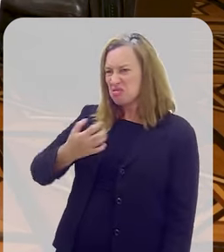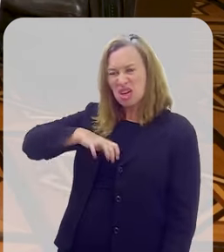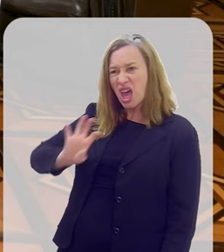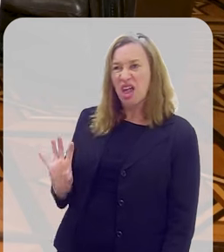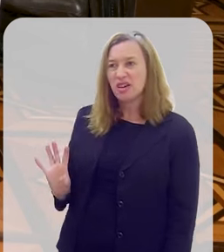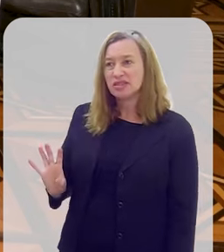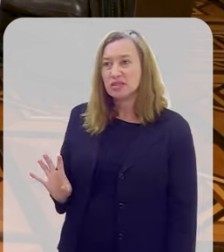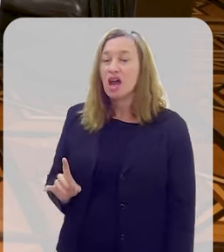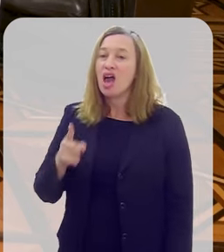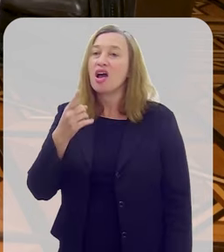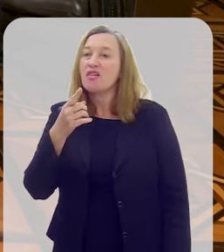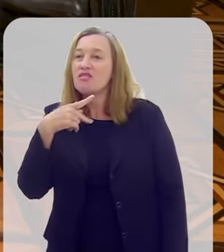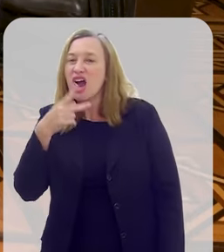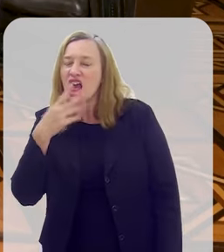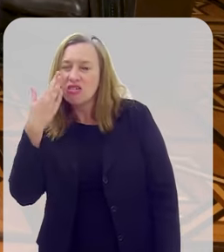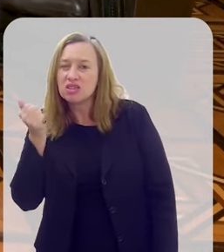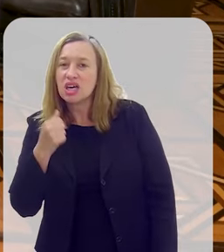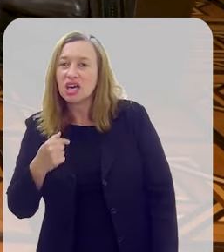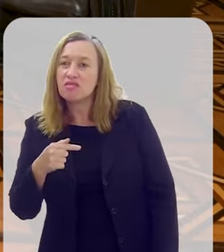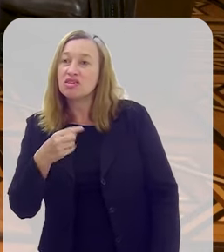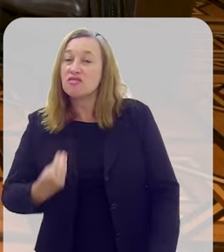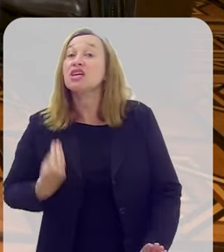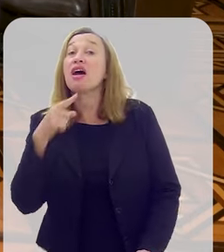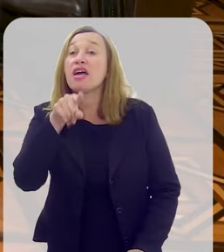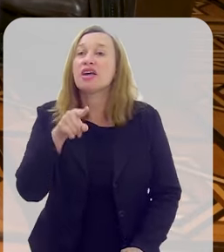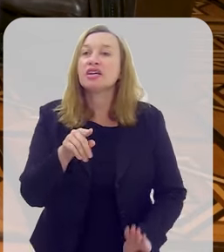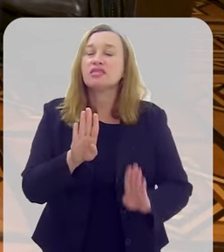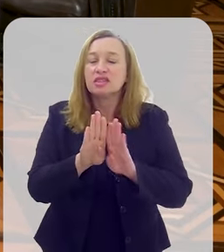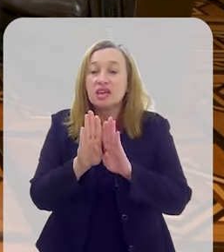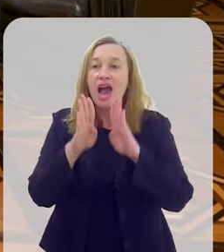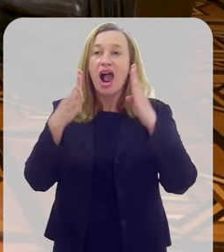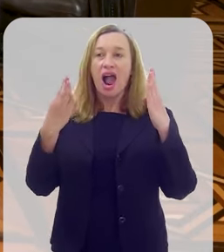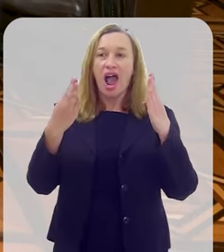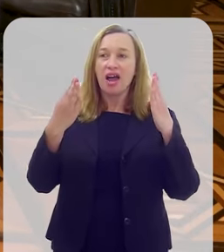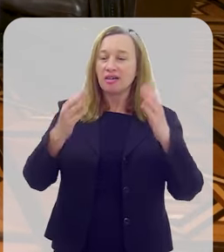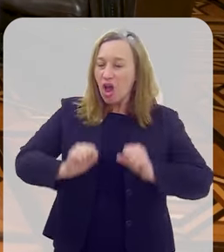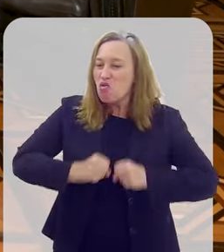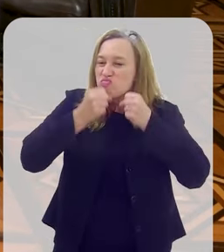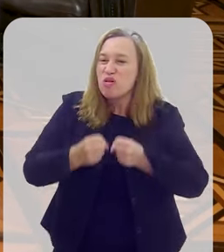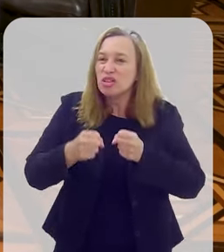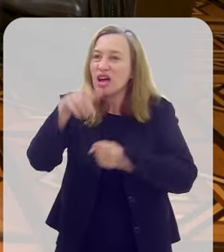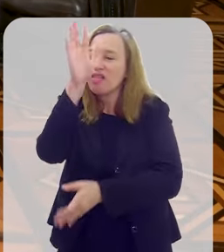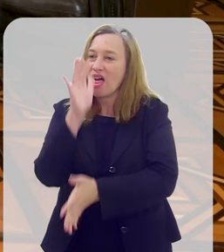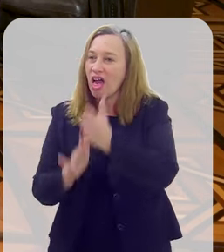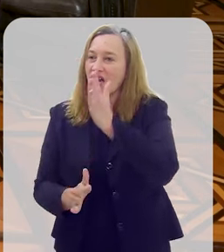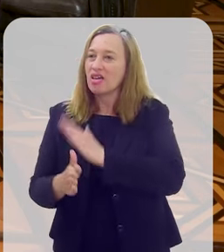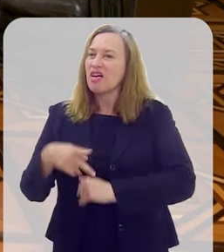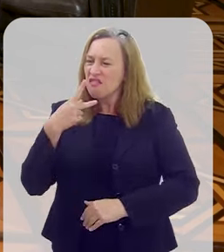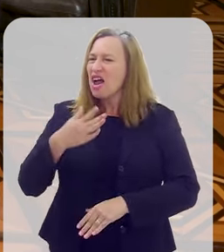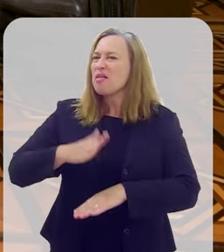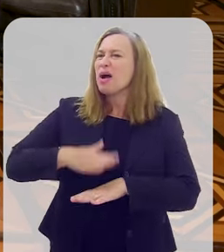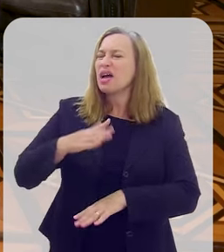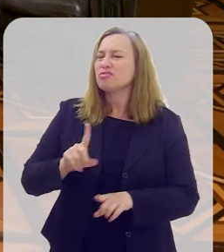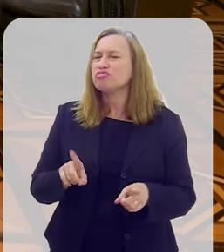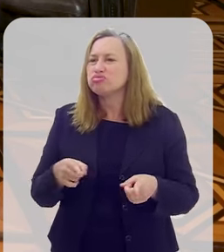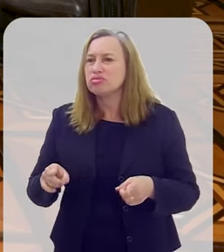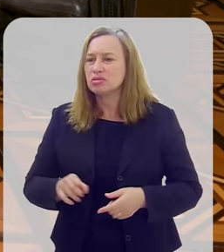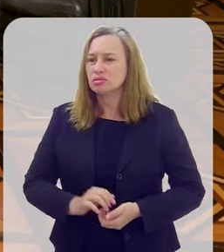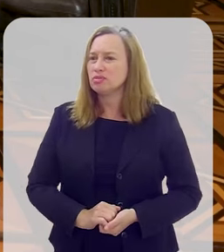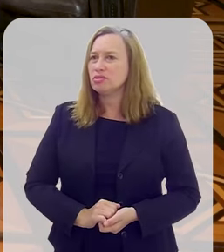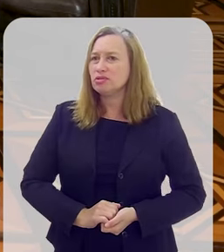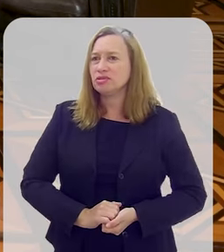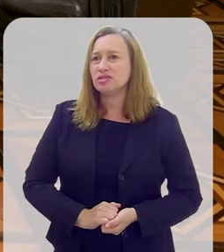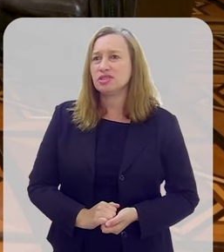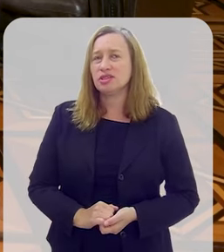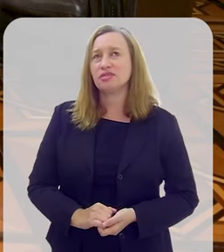que eu não tô aí o cara fala lá fora eu sei que você tá aí tu abre a porta e o poder é derramado me manda mais uma inédita